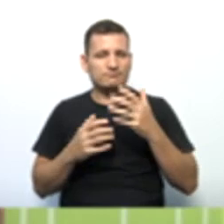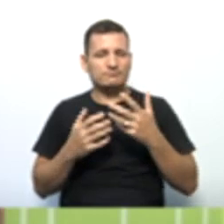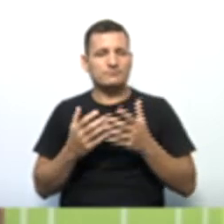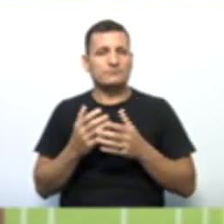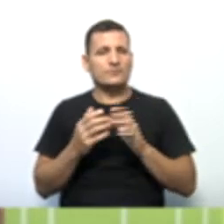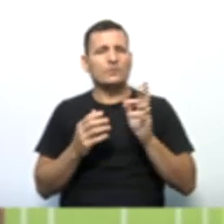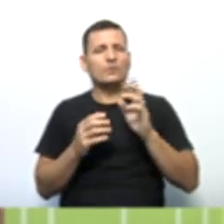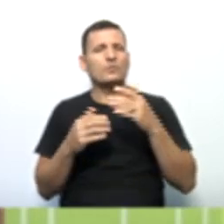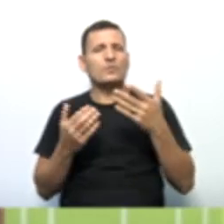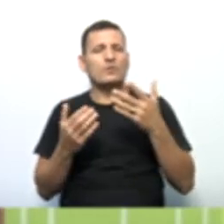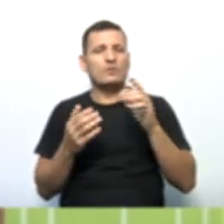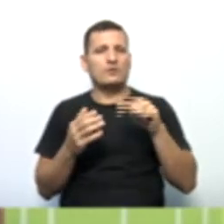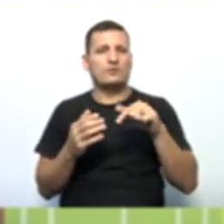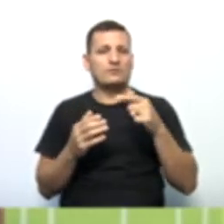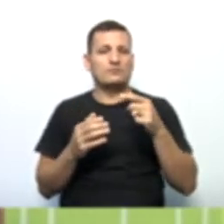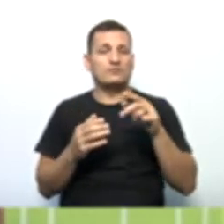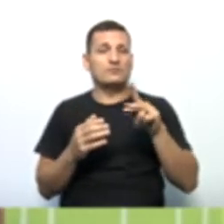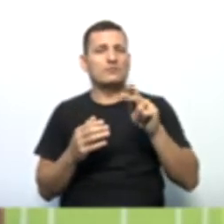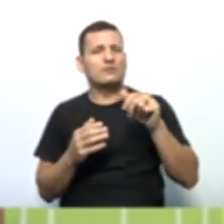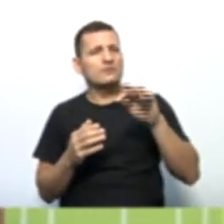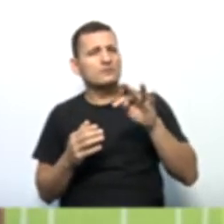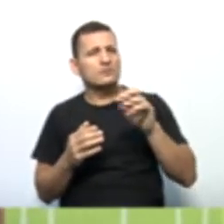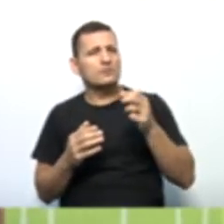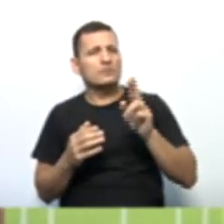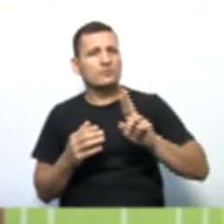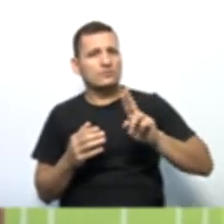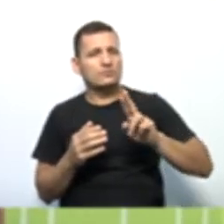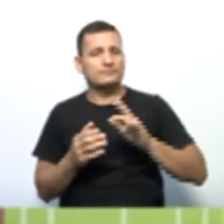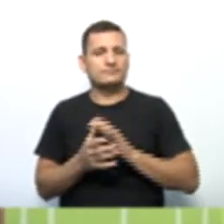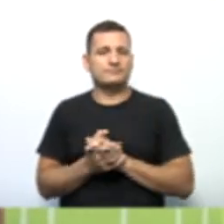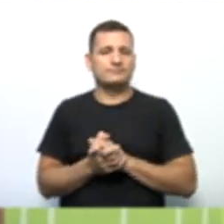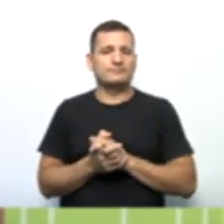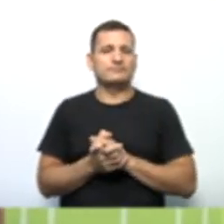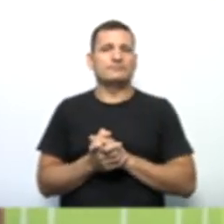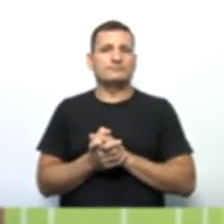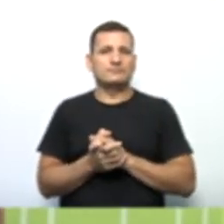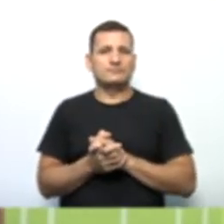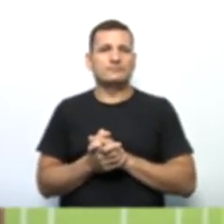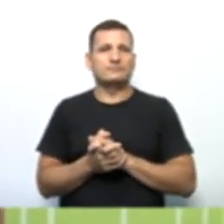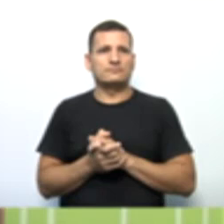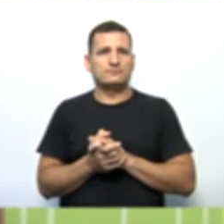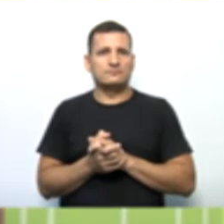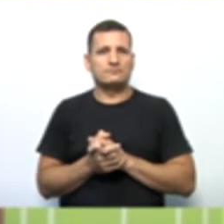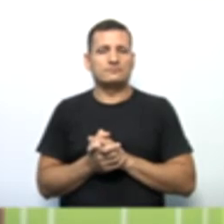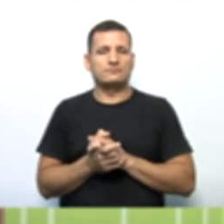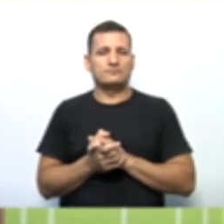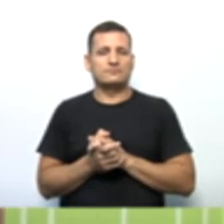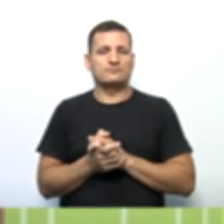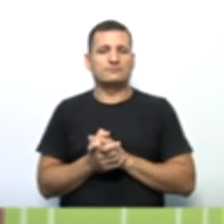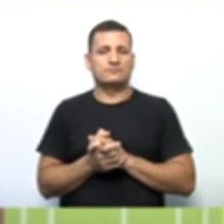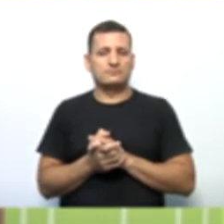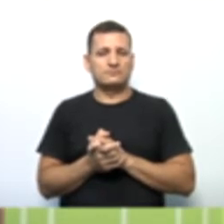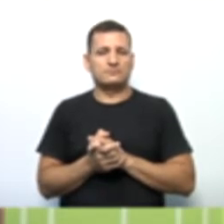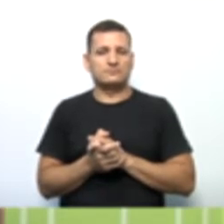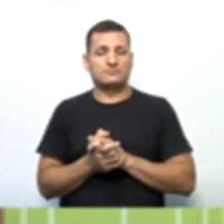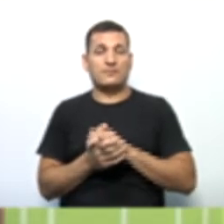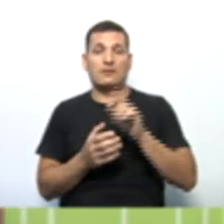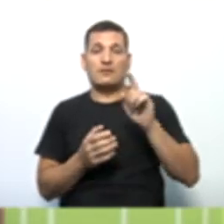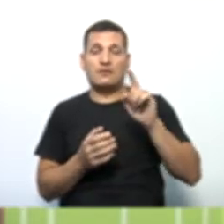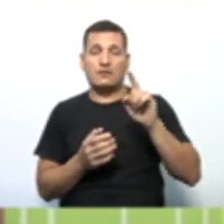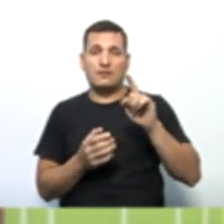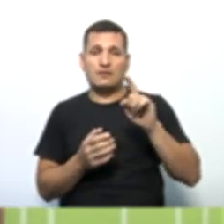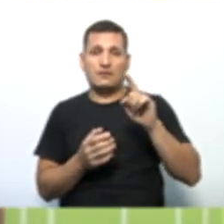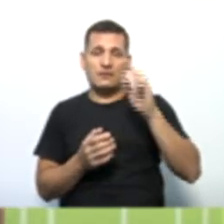que nós estamos falando? Kant, utilitarismo? Obviamente que esta é uma concepção da